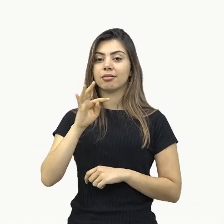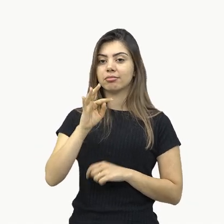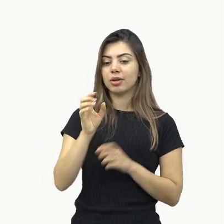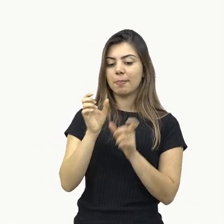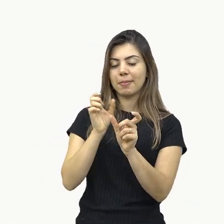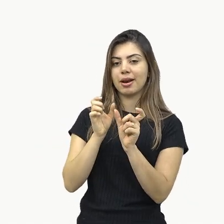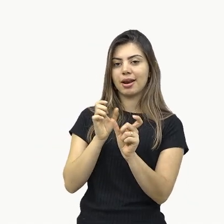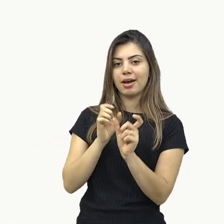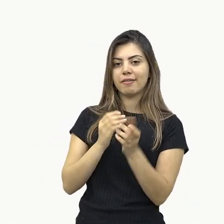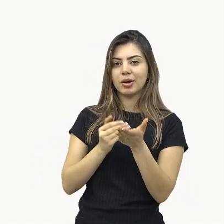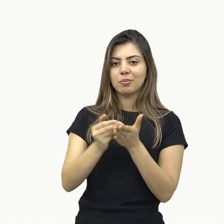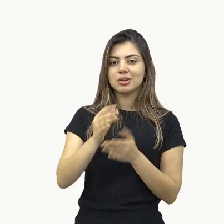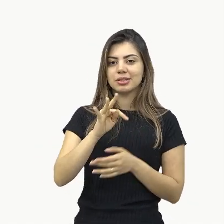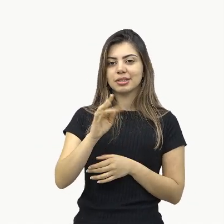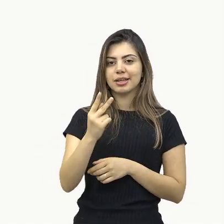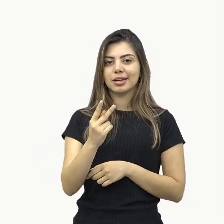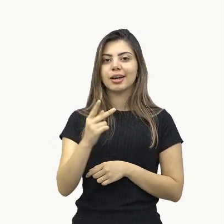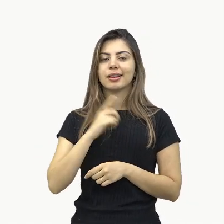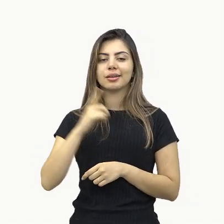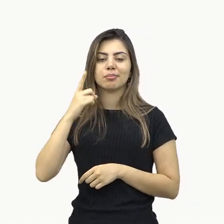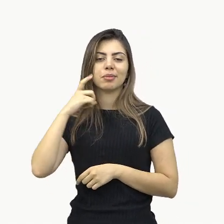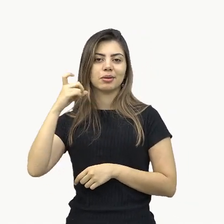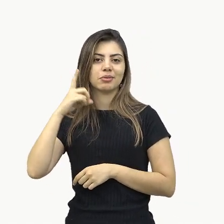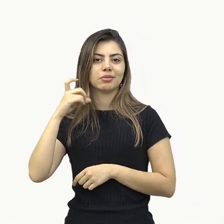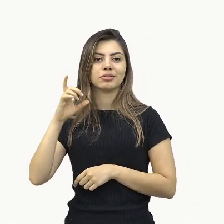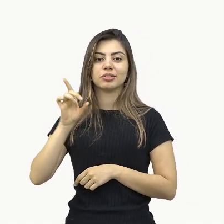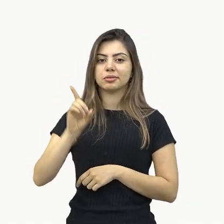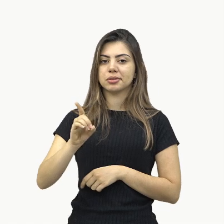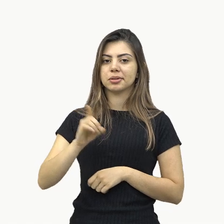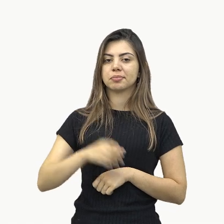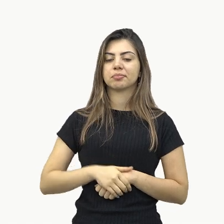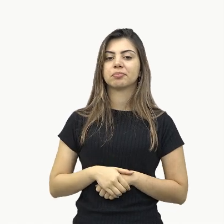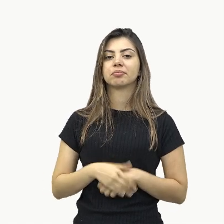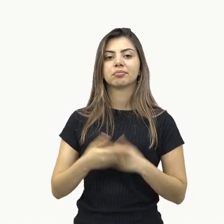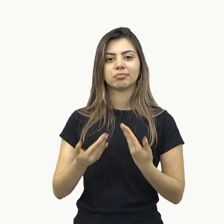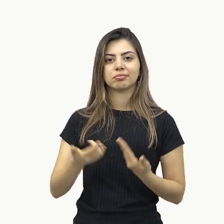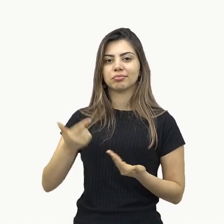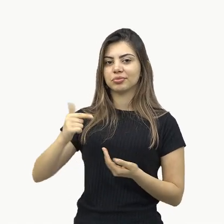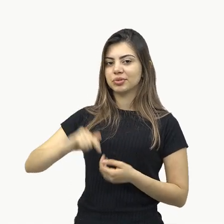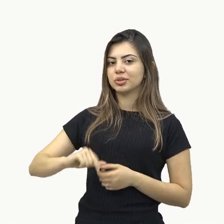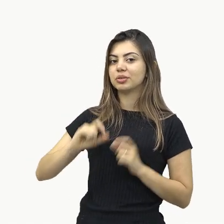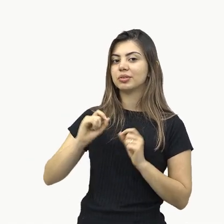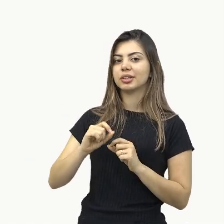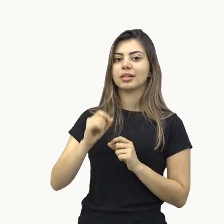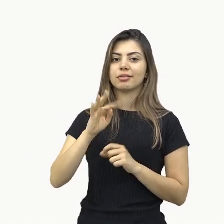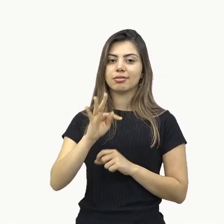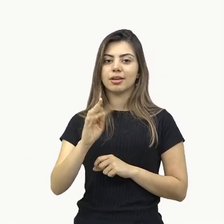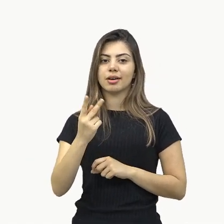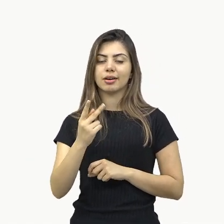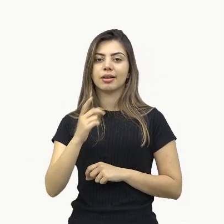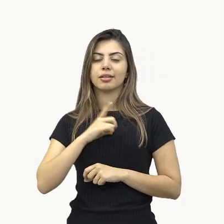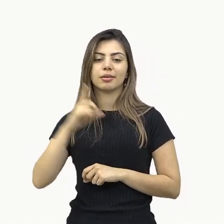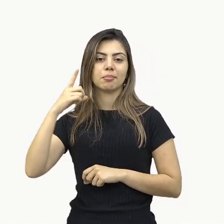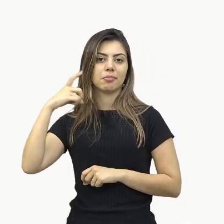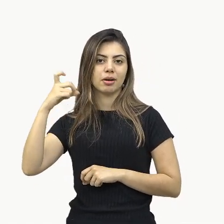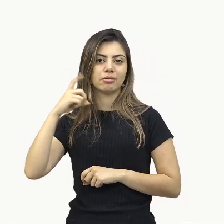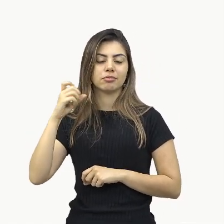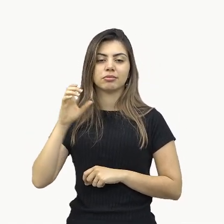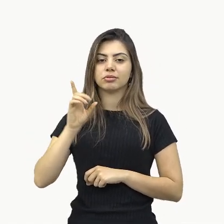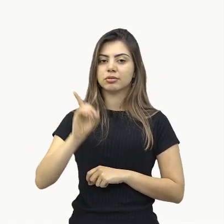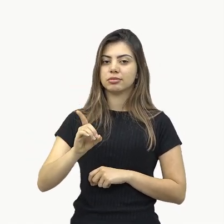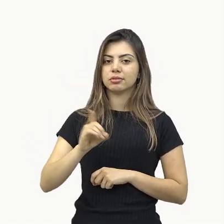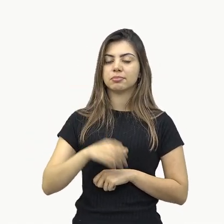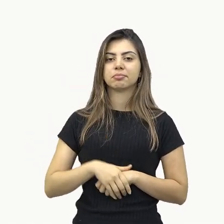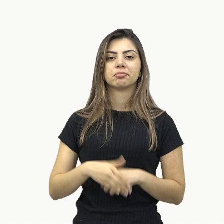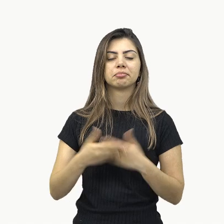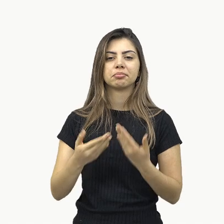The highest in the, mais uma vez o TH, o som de D. Highest in the region. Então,